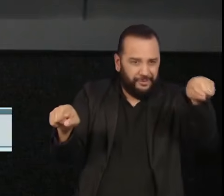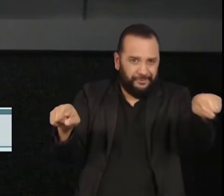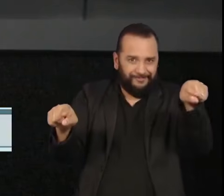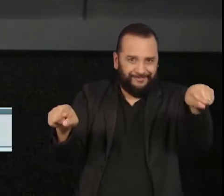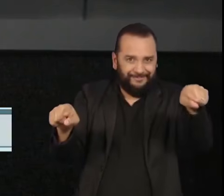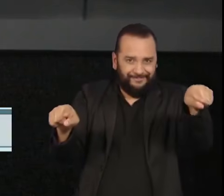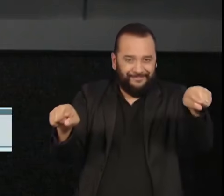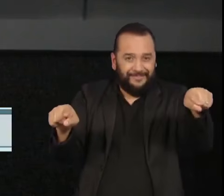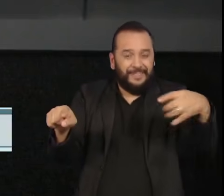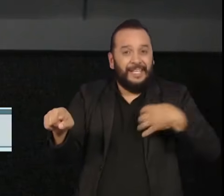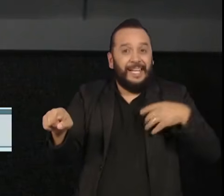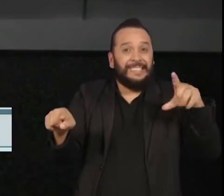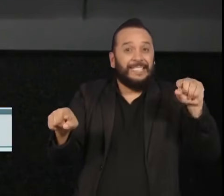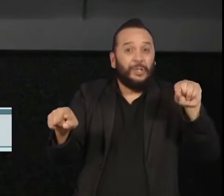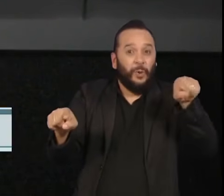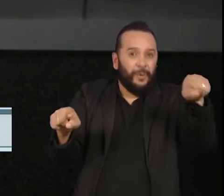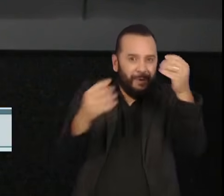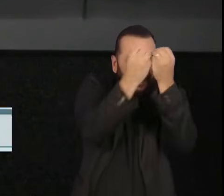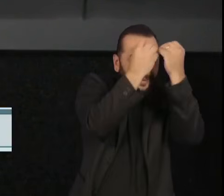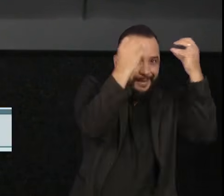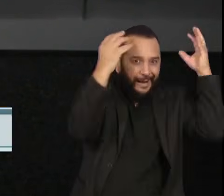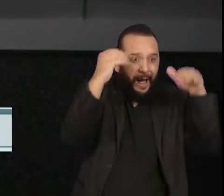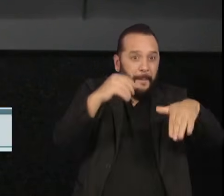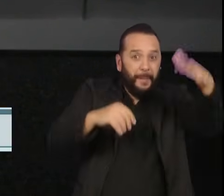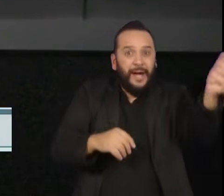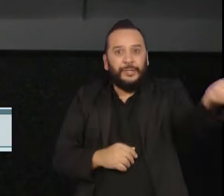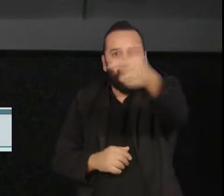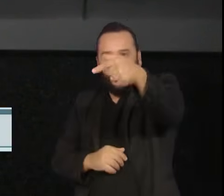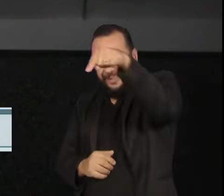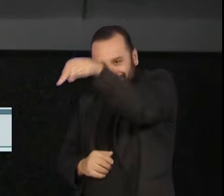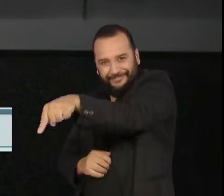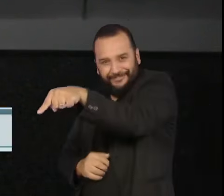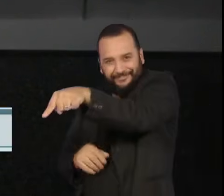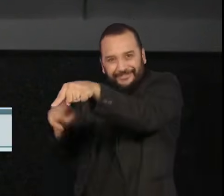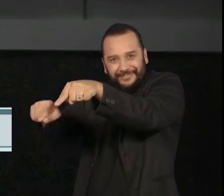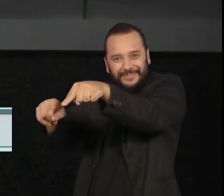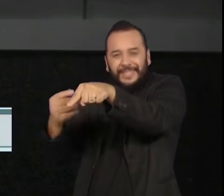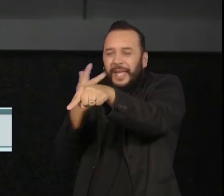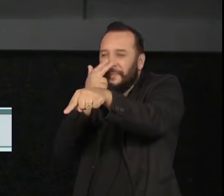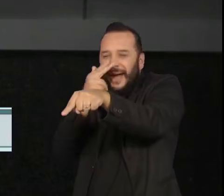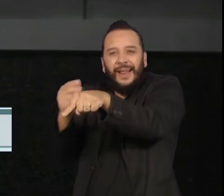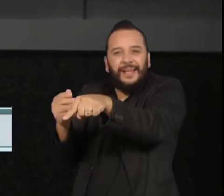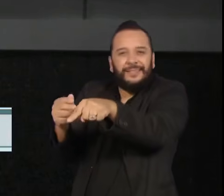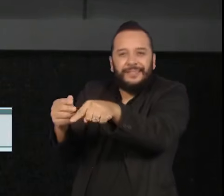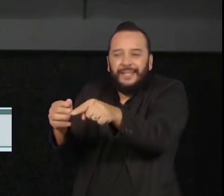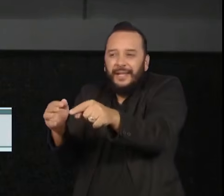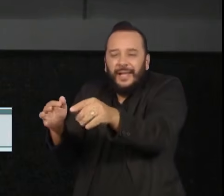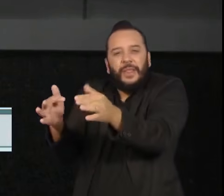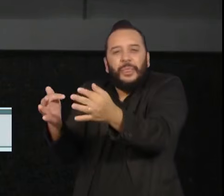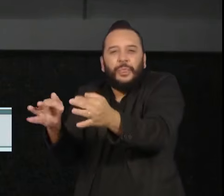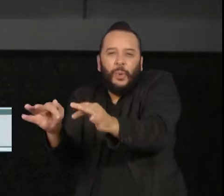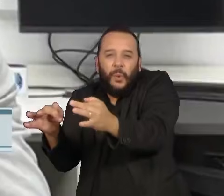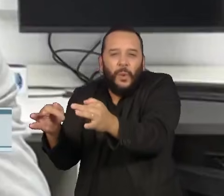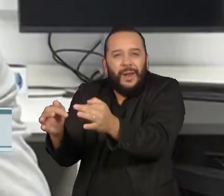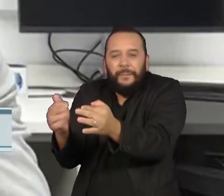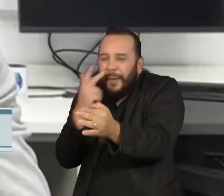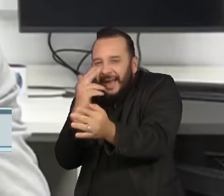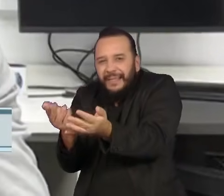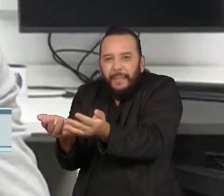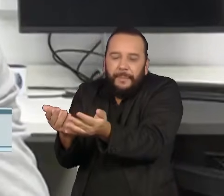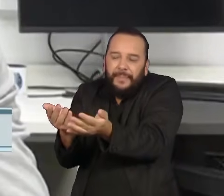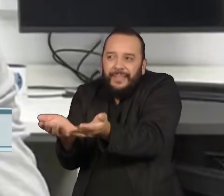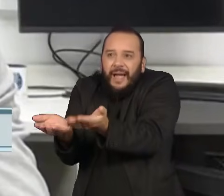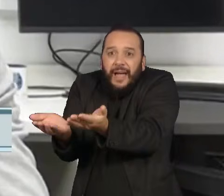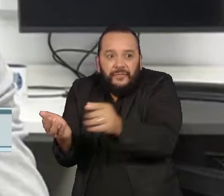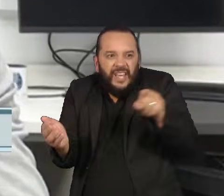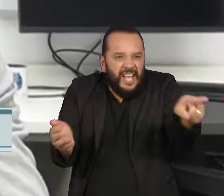mais sintomas de TDAH, ou seja, a gravidade da condição é mais severa, e também